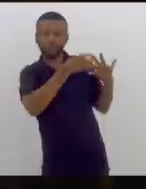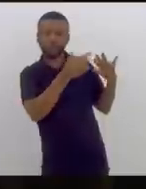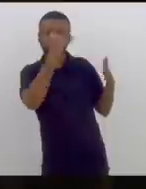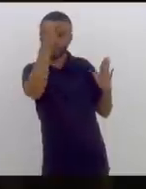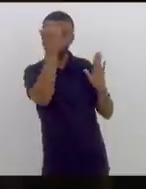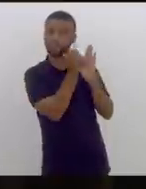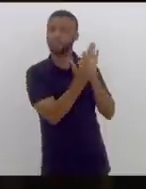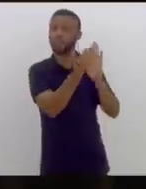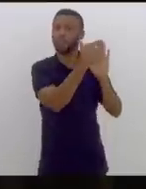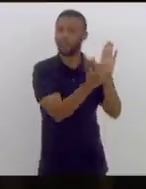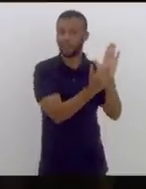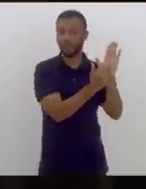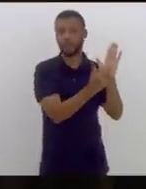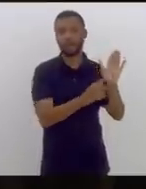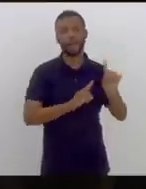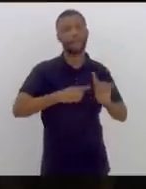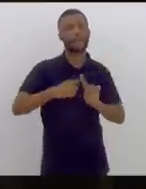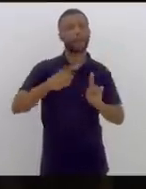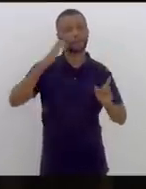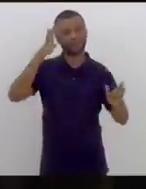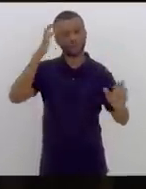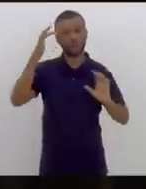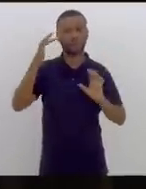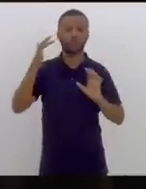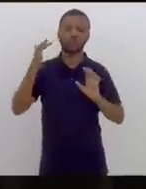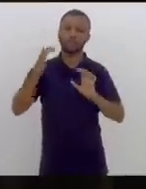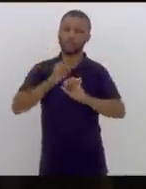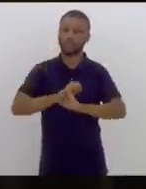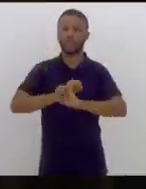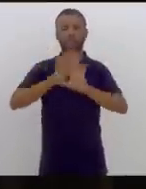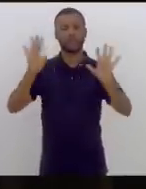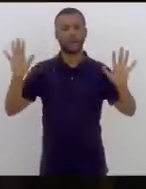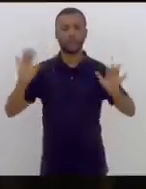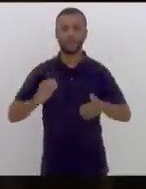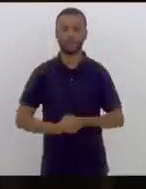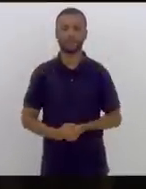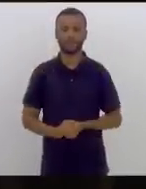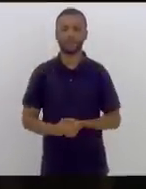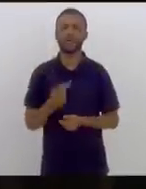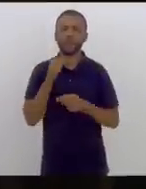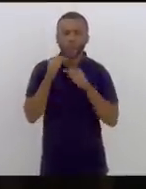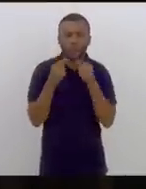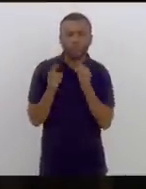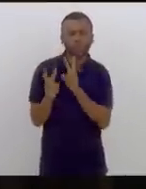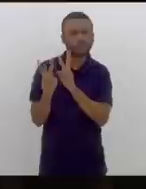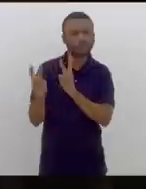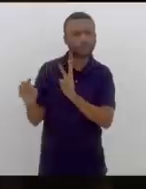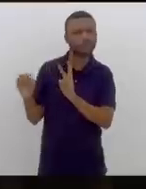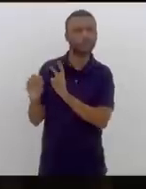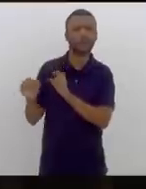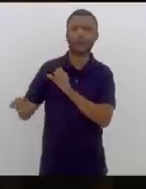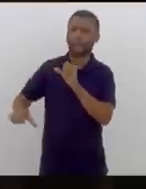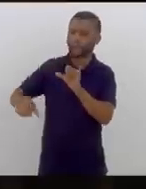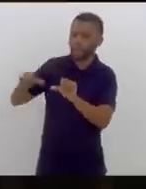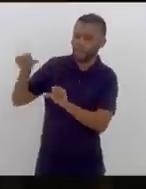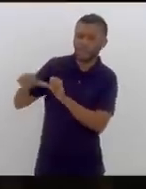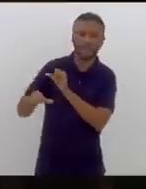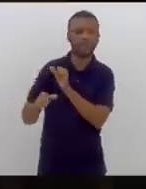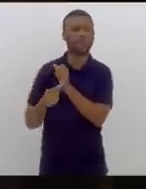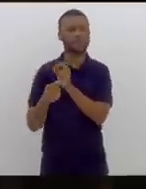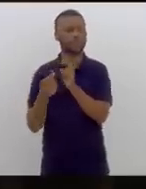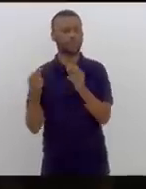as suas decisões são bem transparentes então dúvidas com relação a isso ou mudança com relação